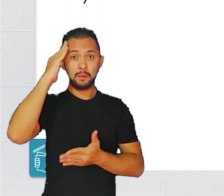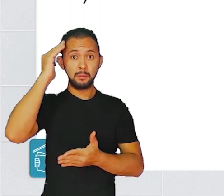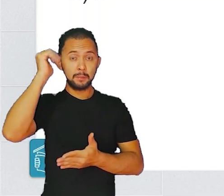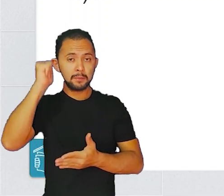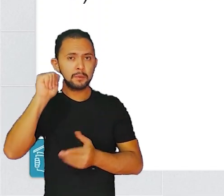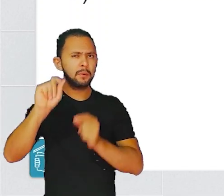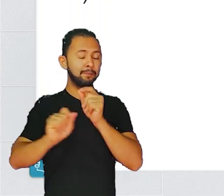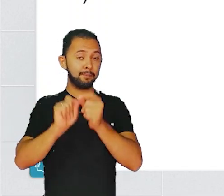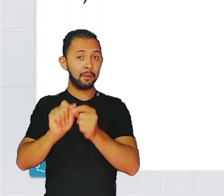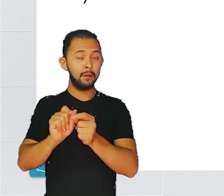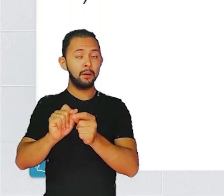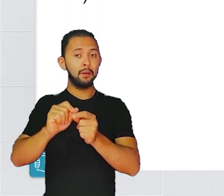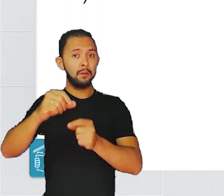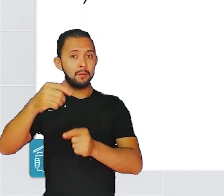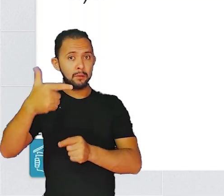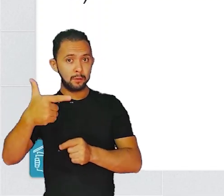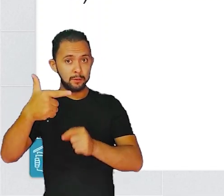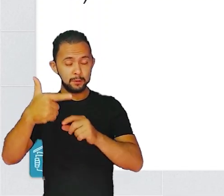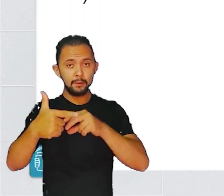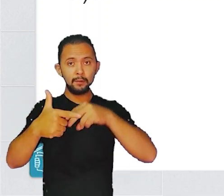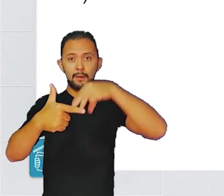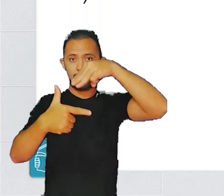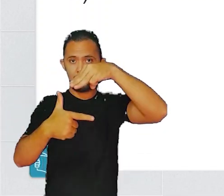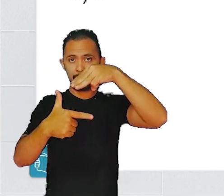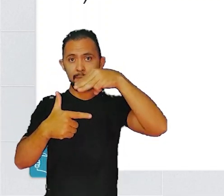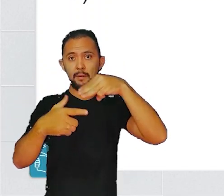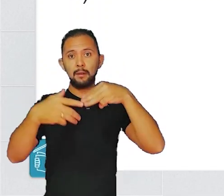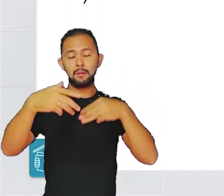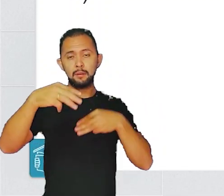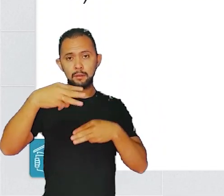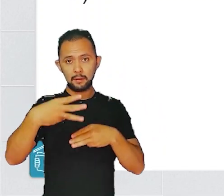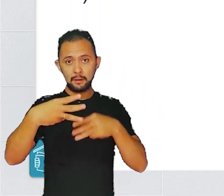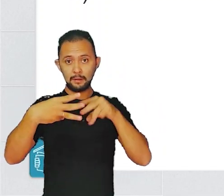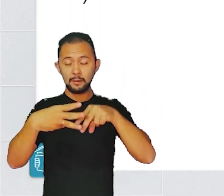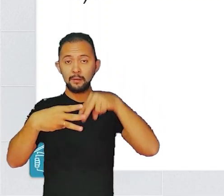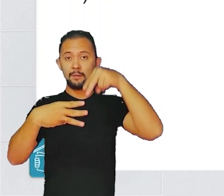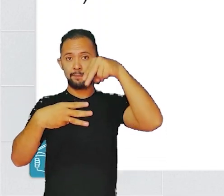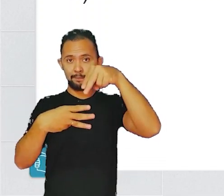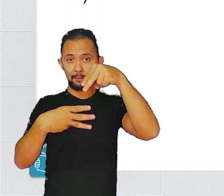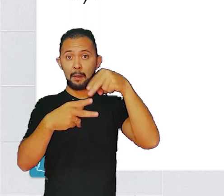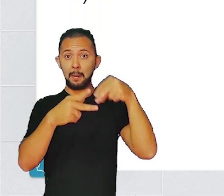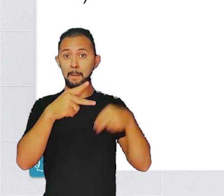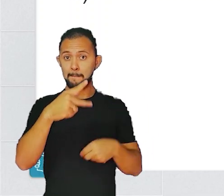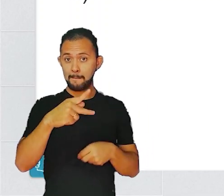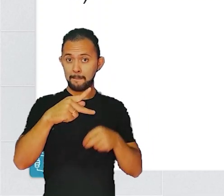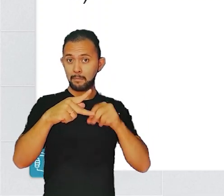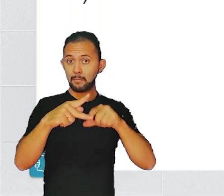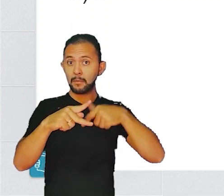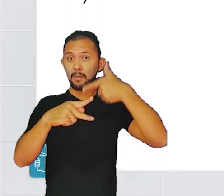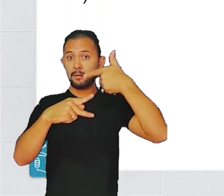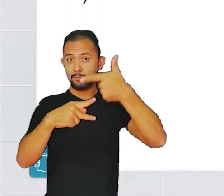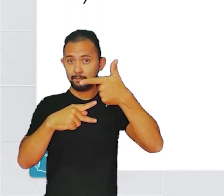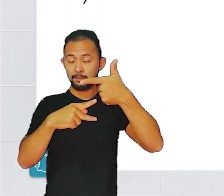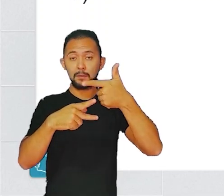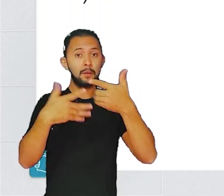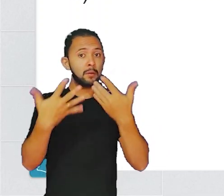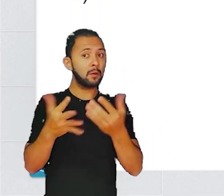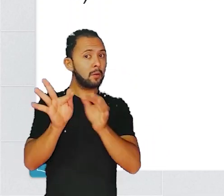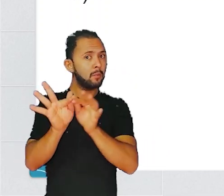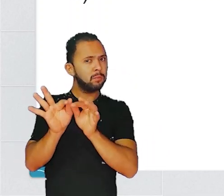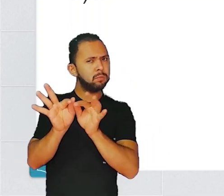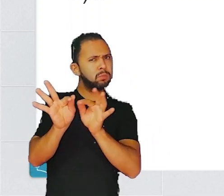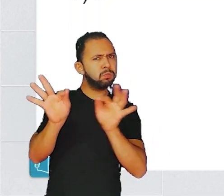2 elevado a m vezes 3 elevado a n vezes p elevado a 2 é a